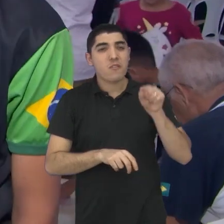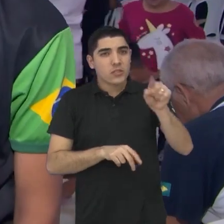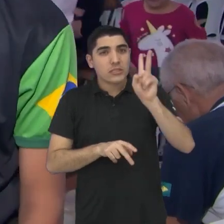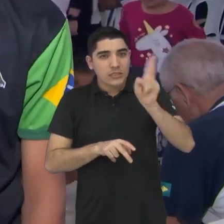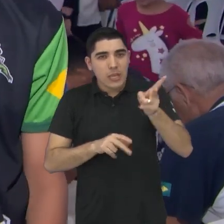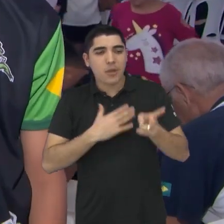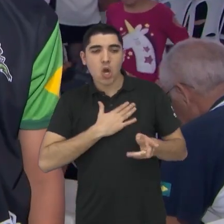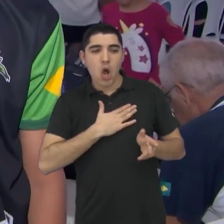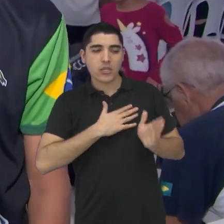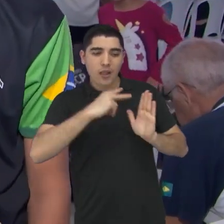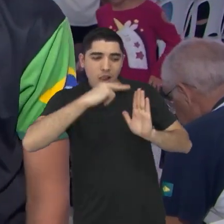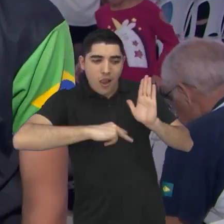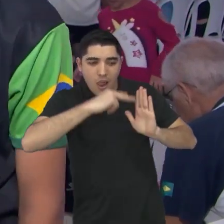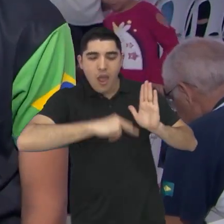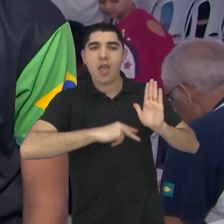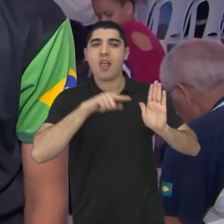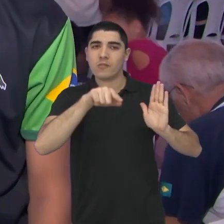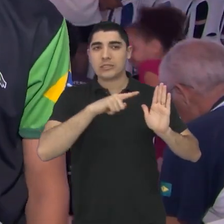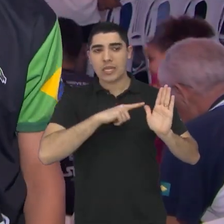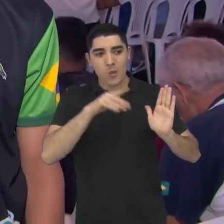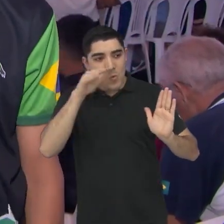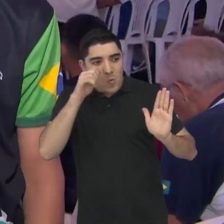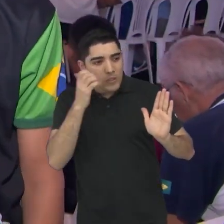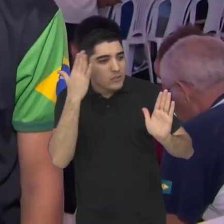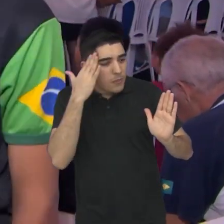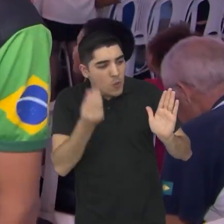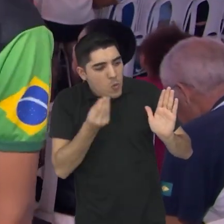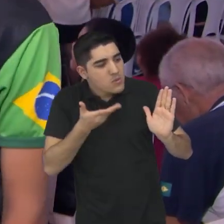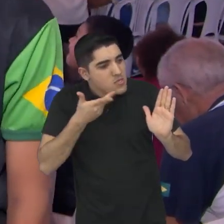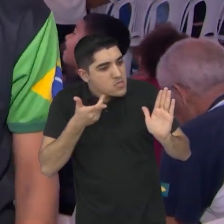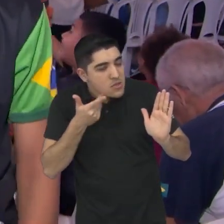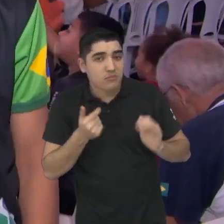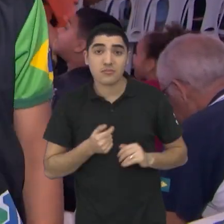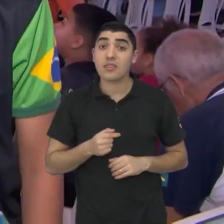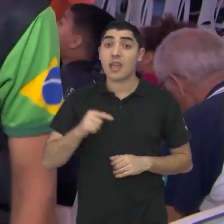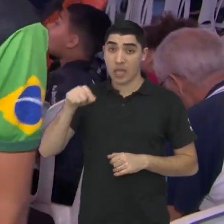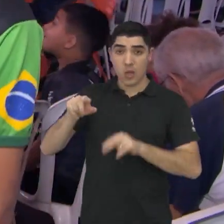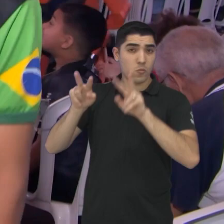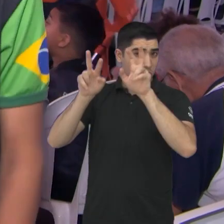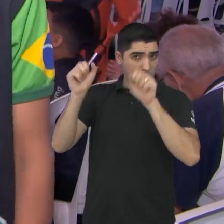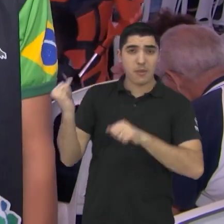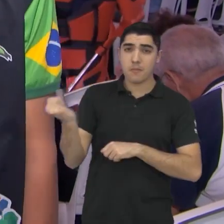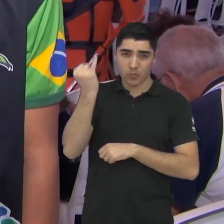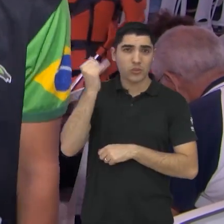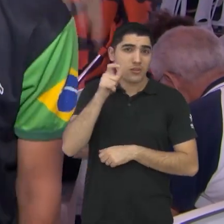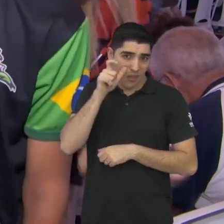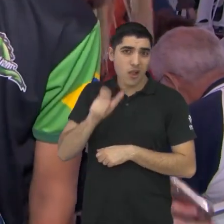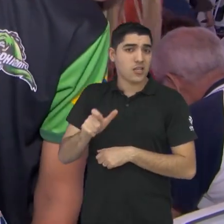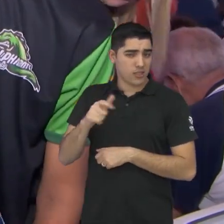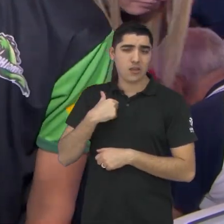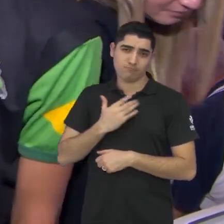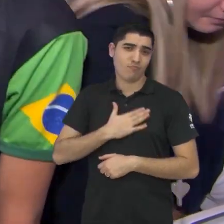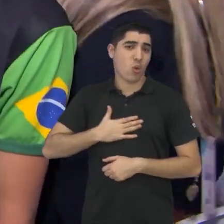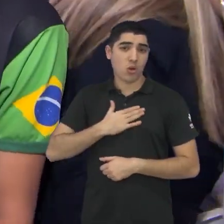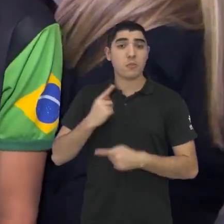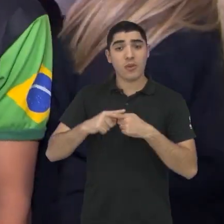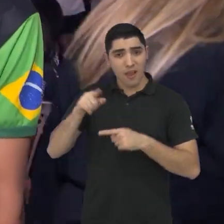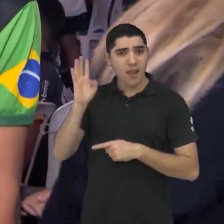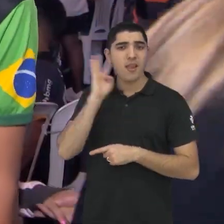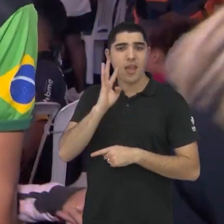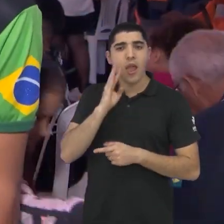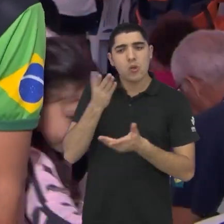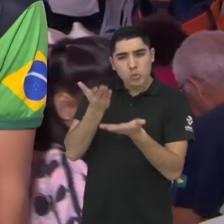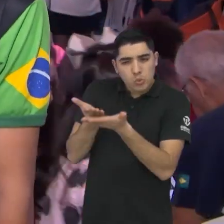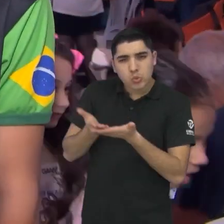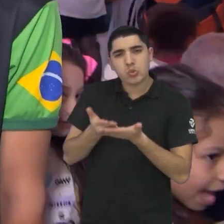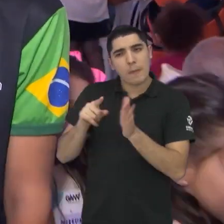você sempre lê a respeito, que você tem curiosidade? Te desperta isso? Sim, é um tema muito interessante, na minha opinião. É muito legal poder